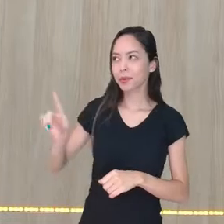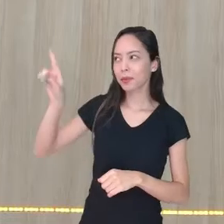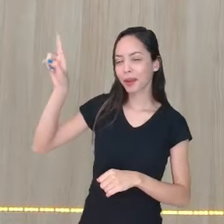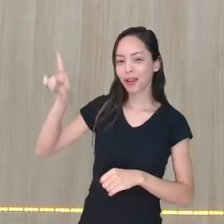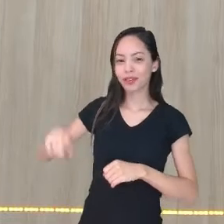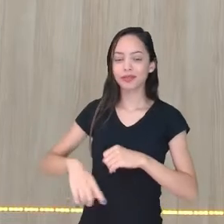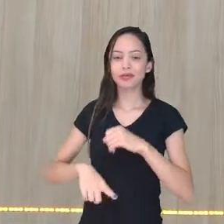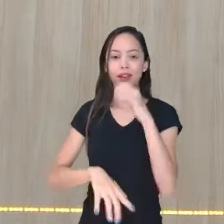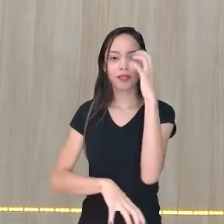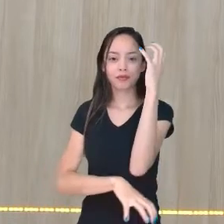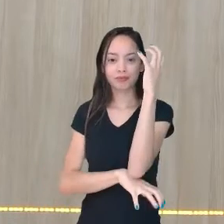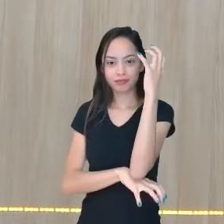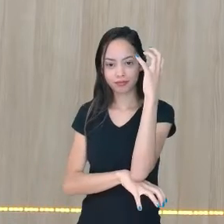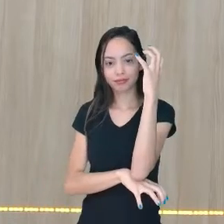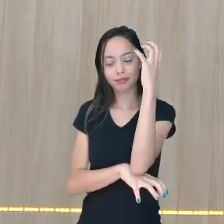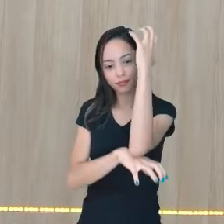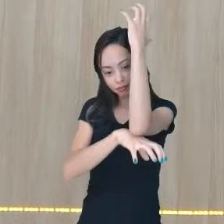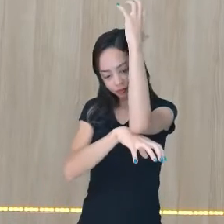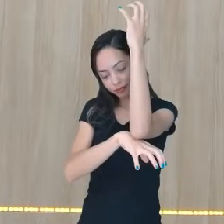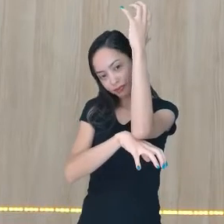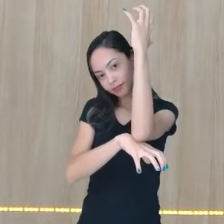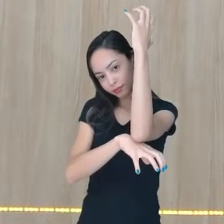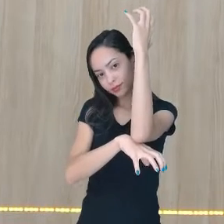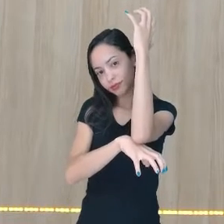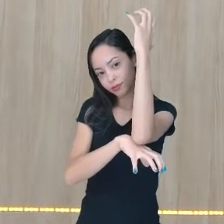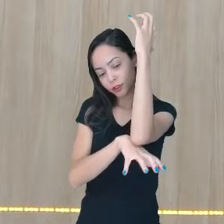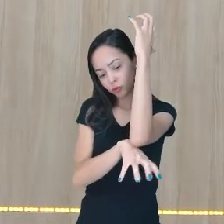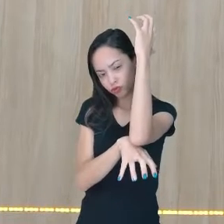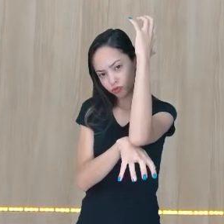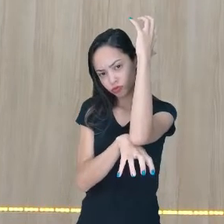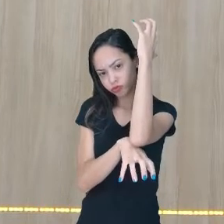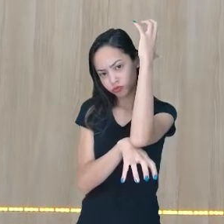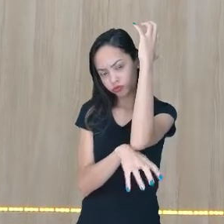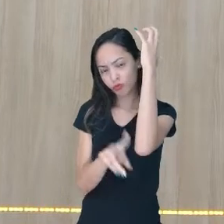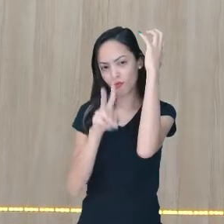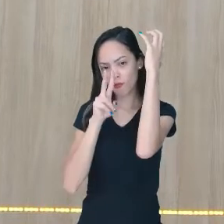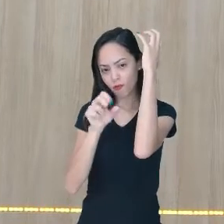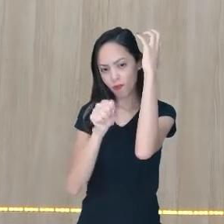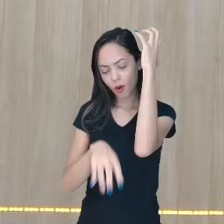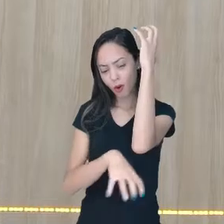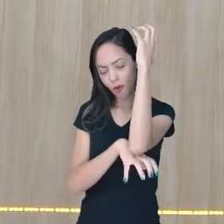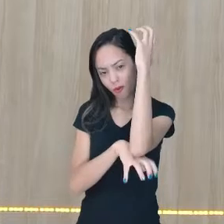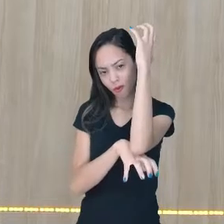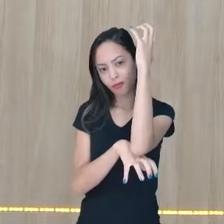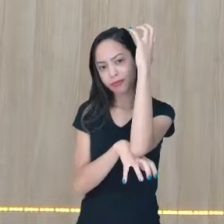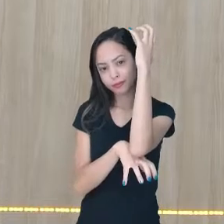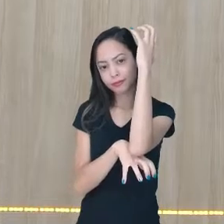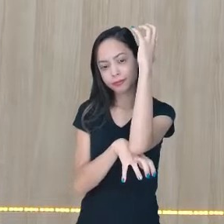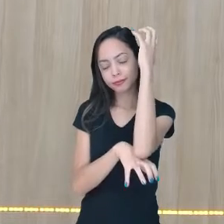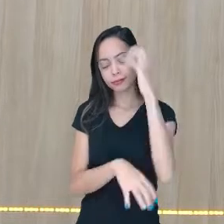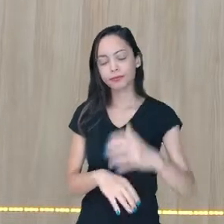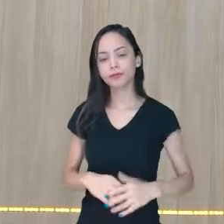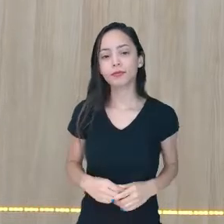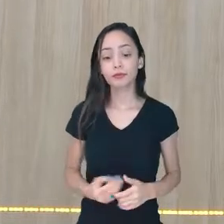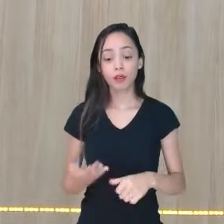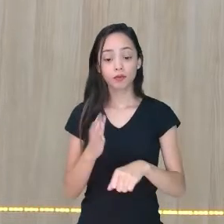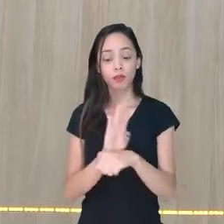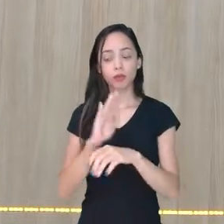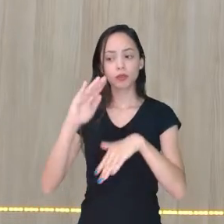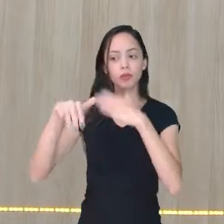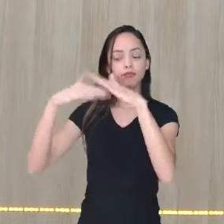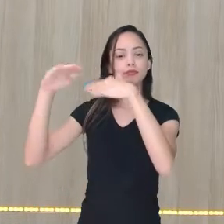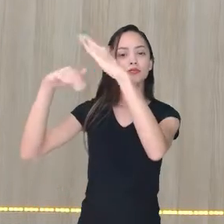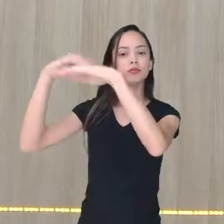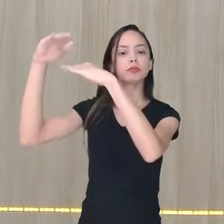raiz, que aí tendo uma raiz bem fincada, uma raiz forte, numa terra boa, vai permitir que essa planta cresça e se desenvolva